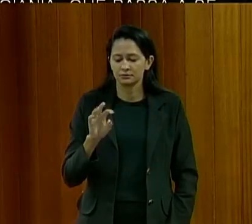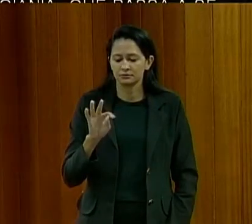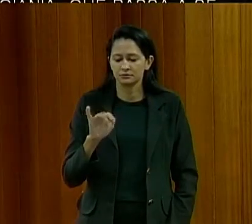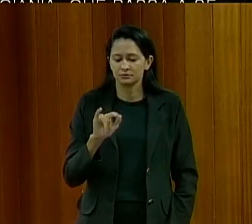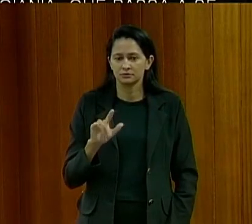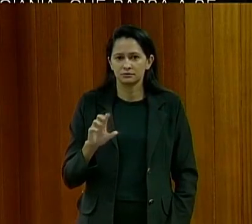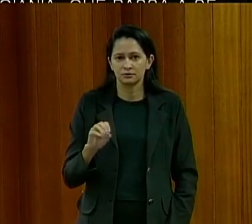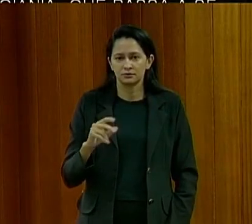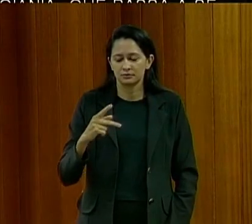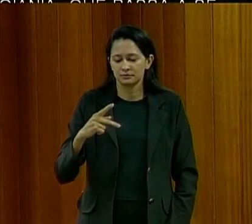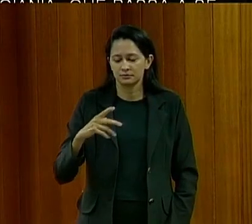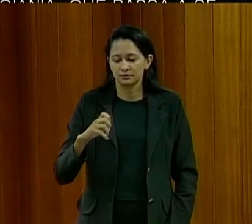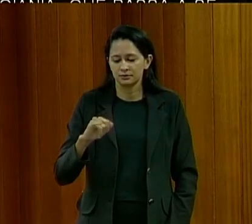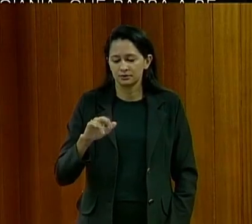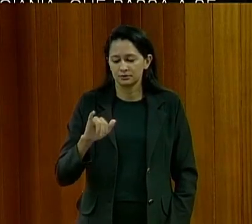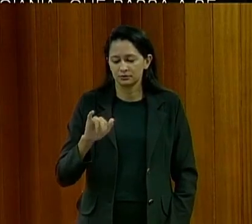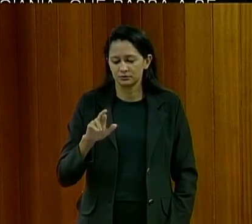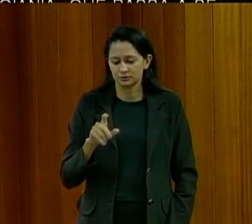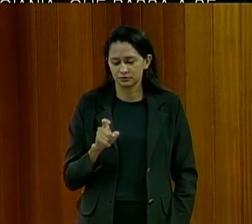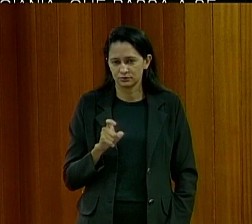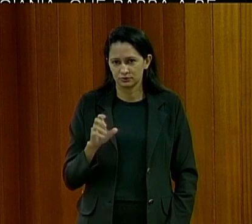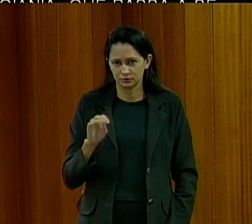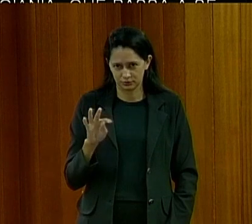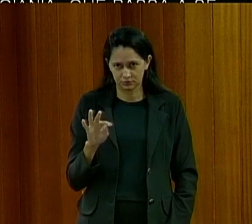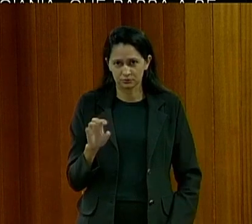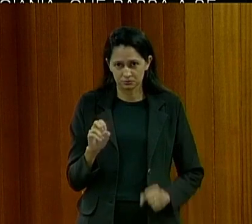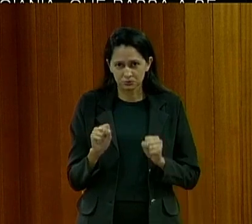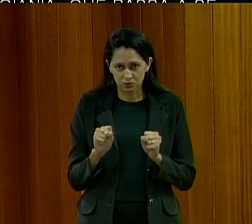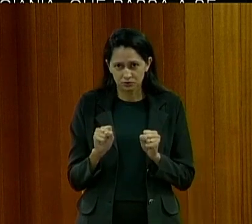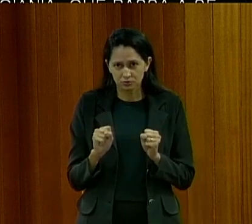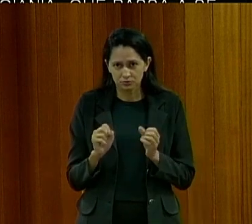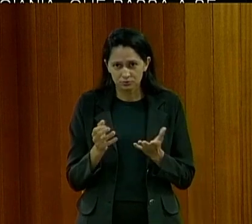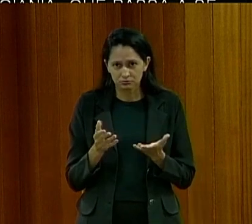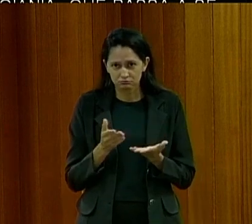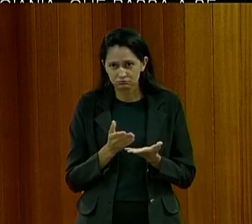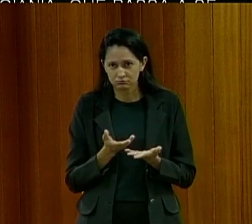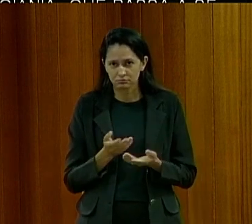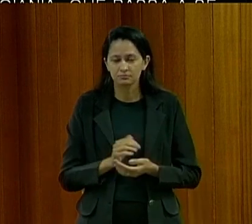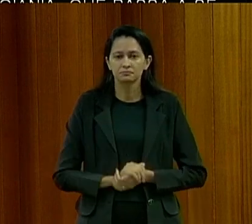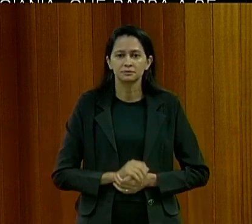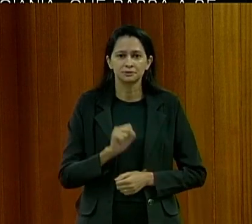pode... Pode ler. Ok. Número de